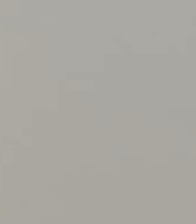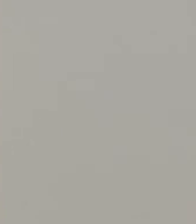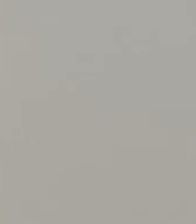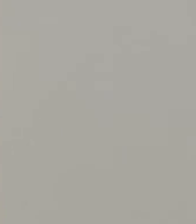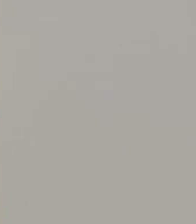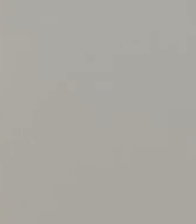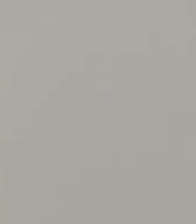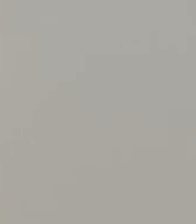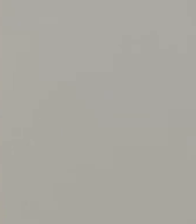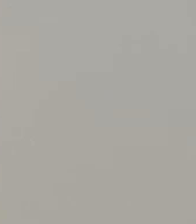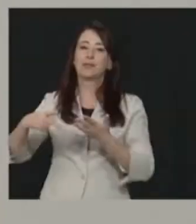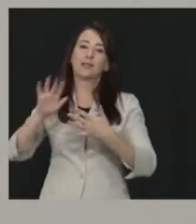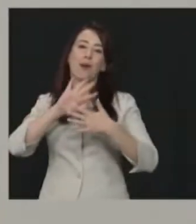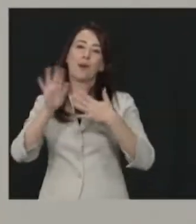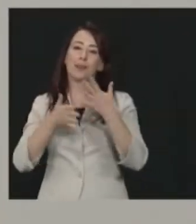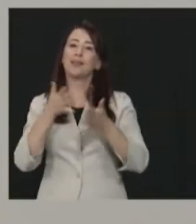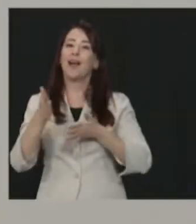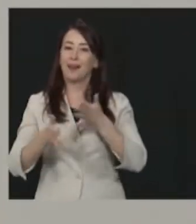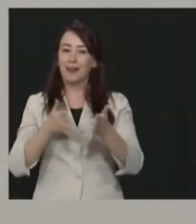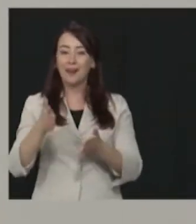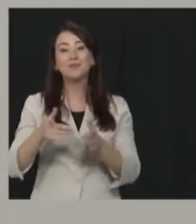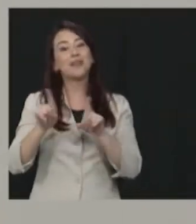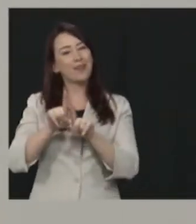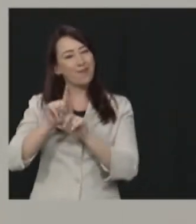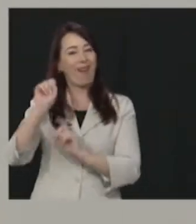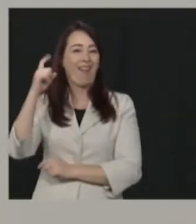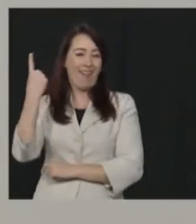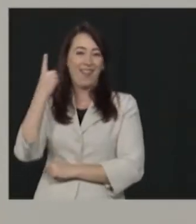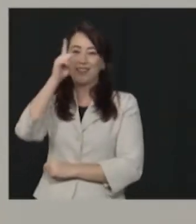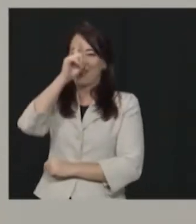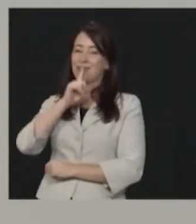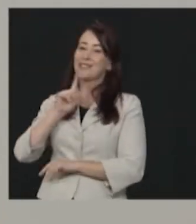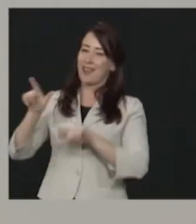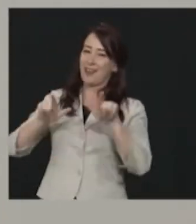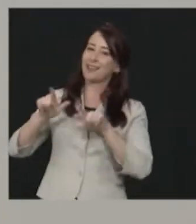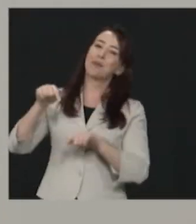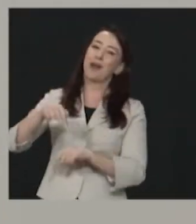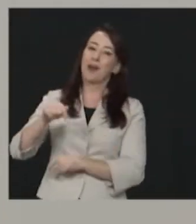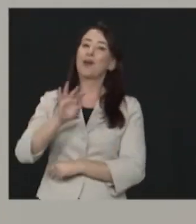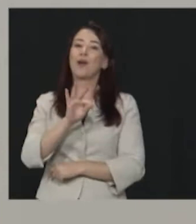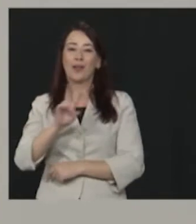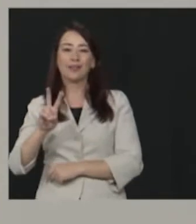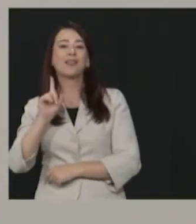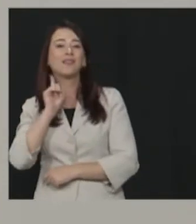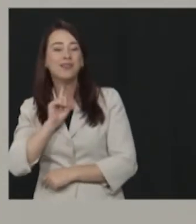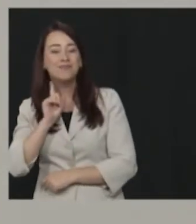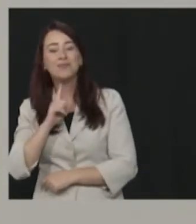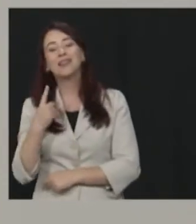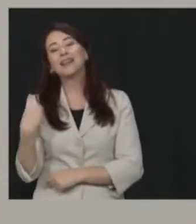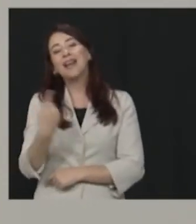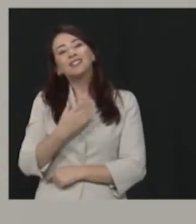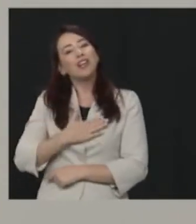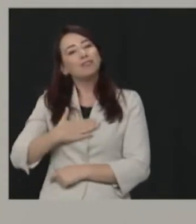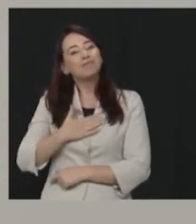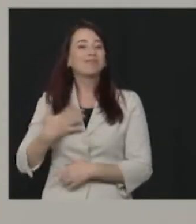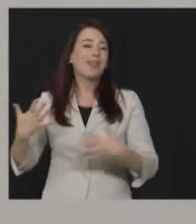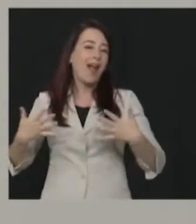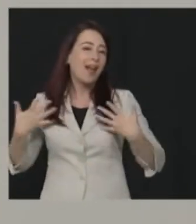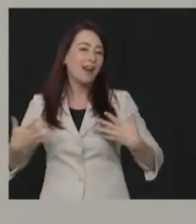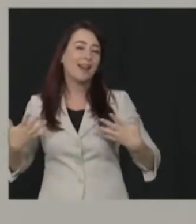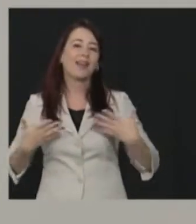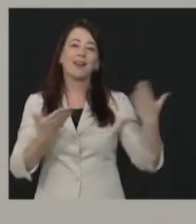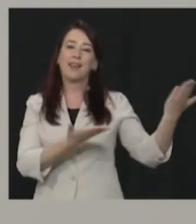tradução das Libras. Ela já trabalhou aqui na Rede Minas e é com muita alegria que a gente recebe ela hoje